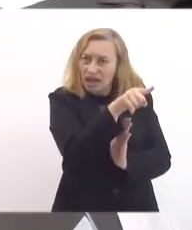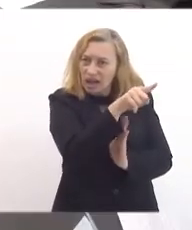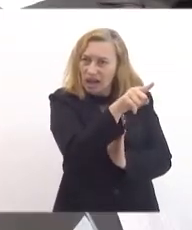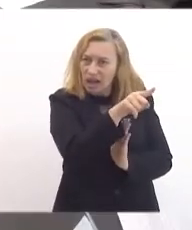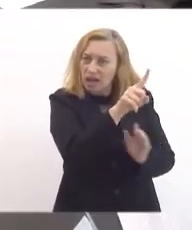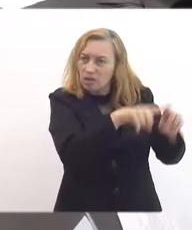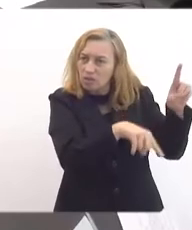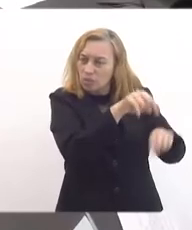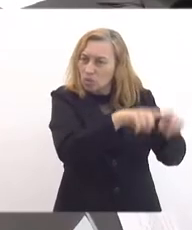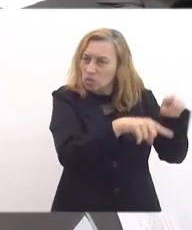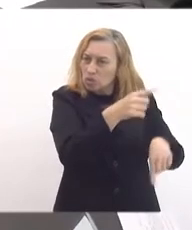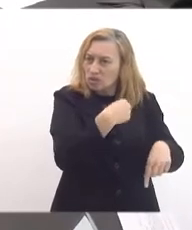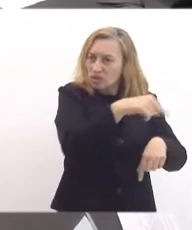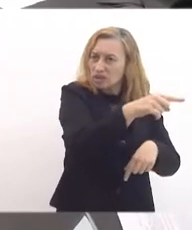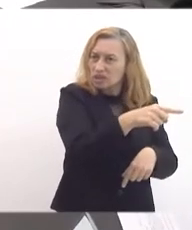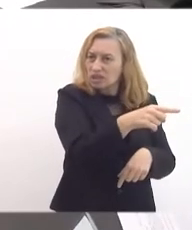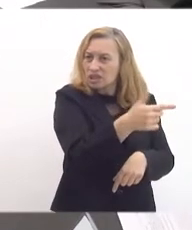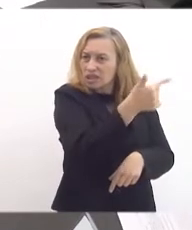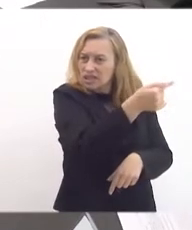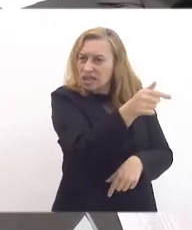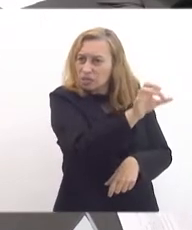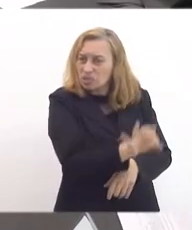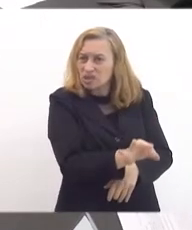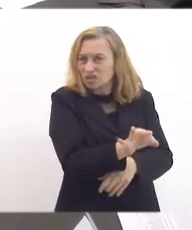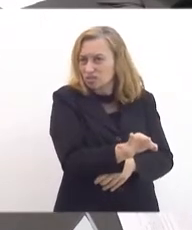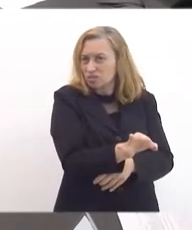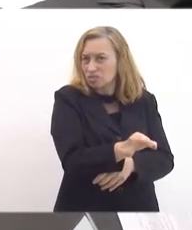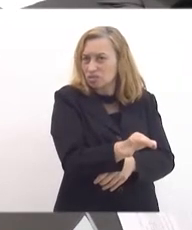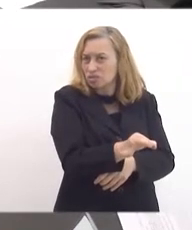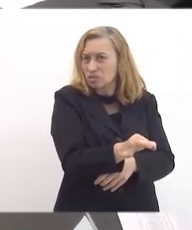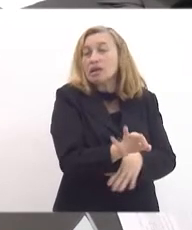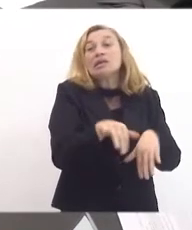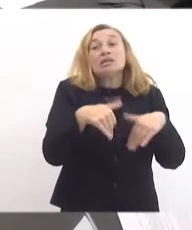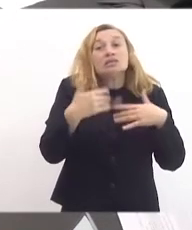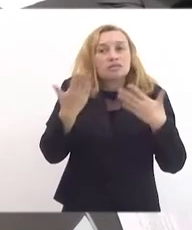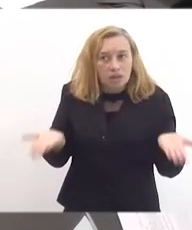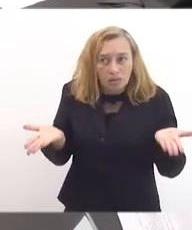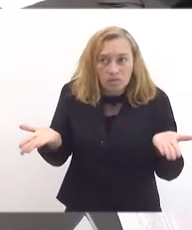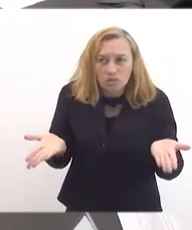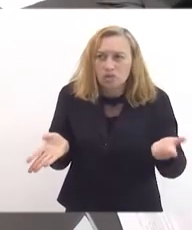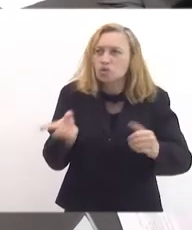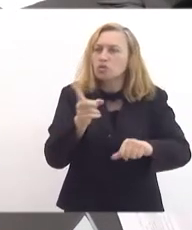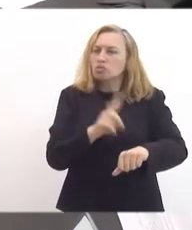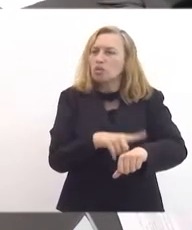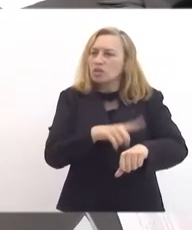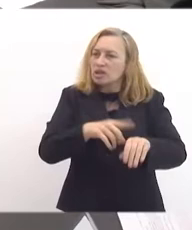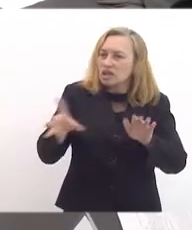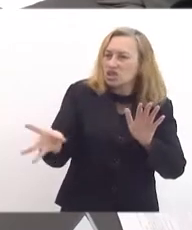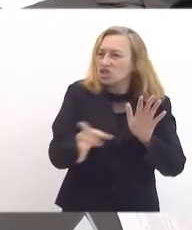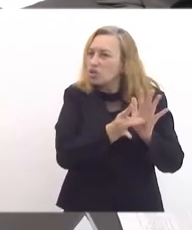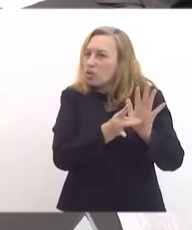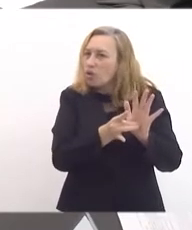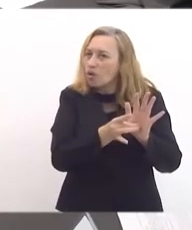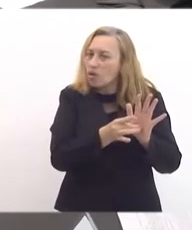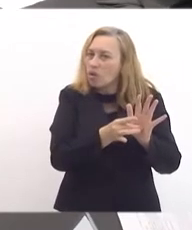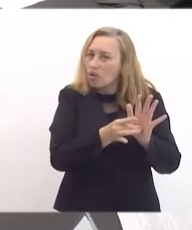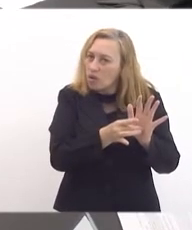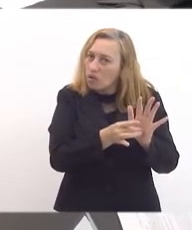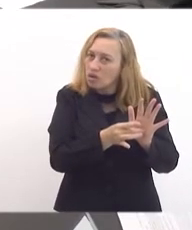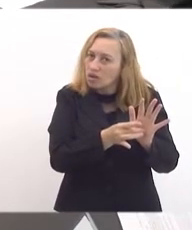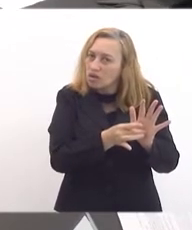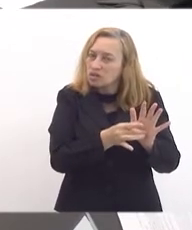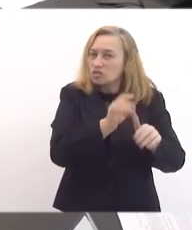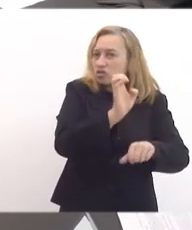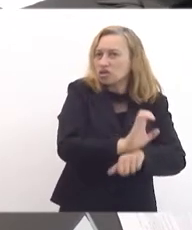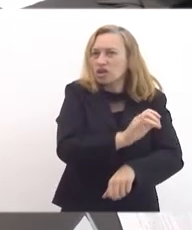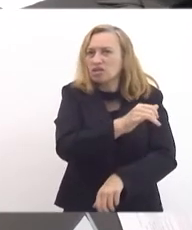lá produto ou serviço uma alíquota de sete por cento então é na hora que a gente cola né benefícios do Estado do